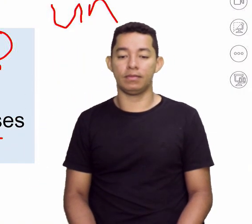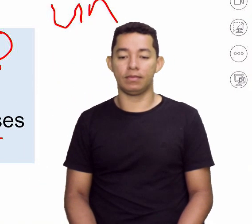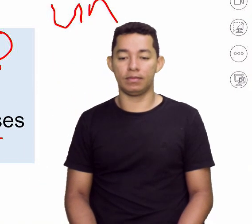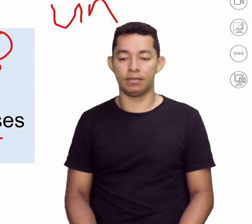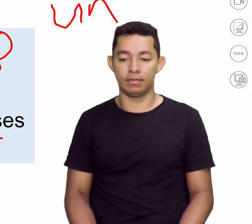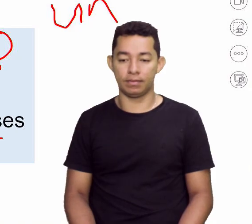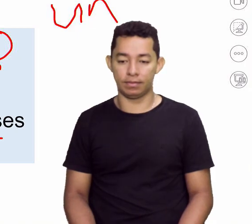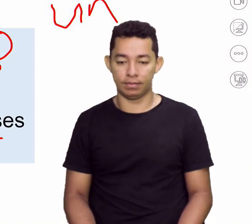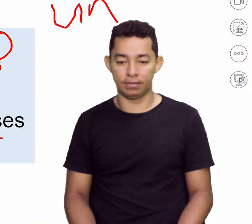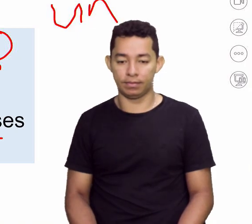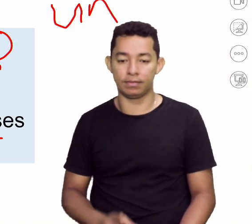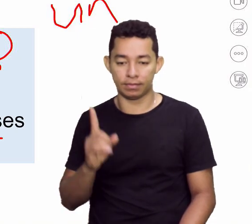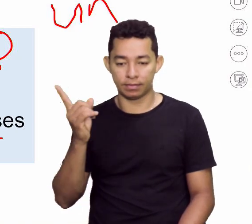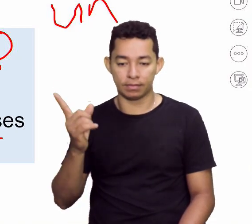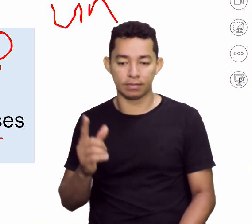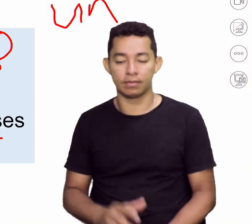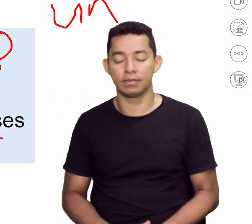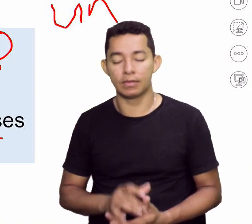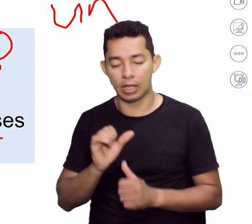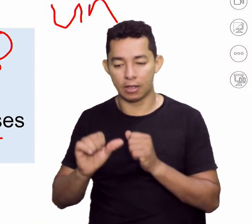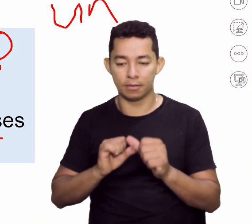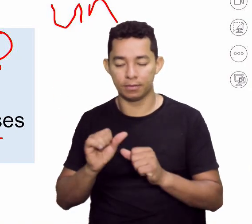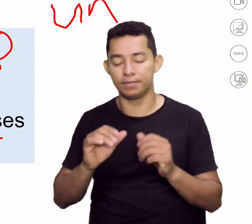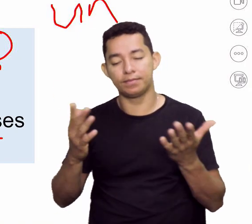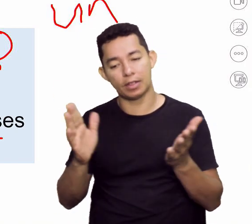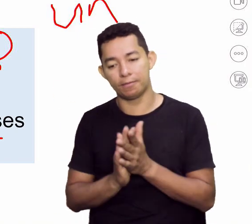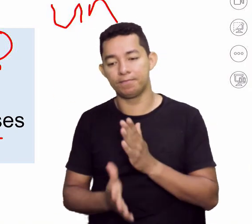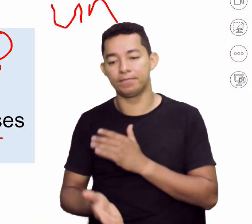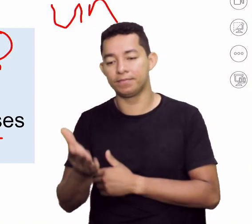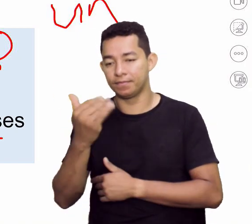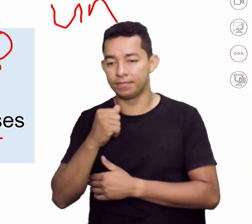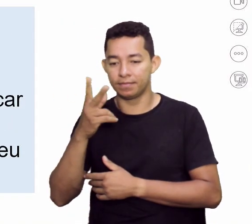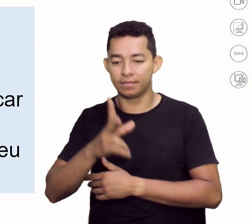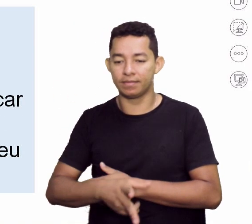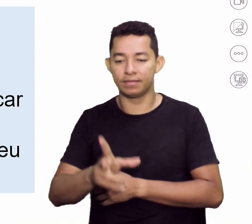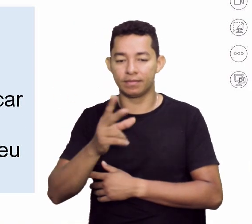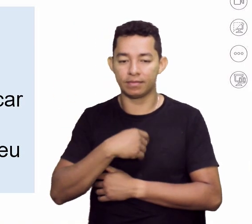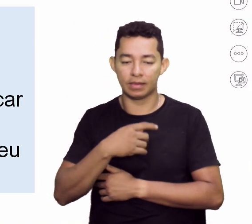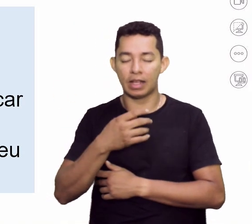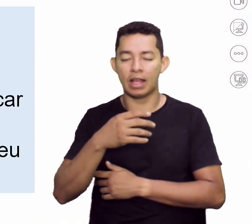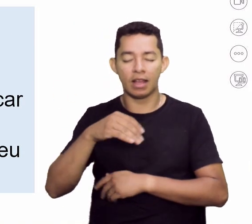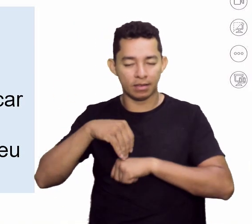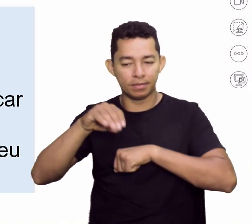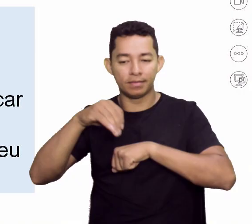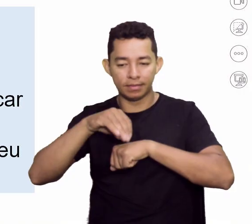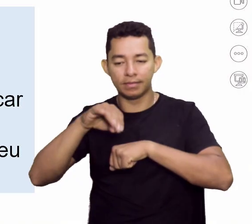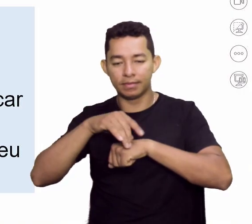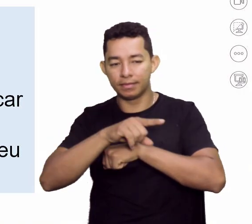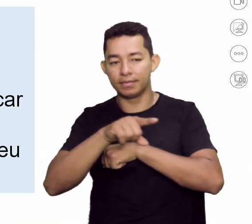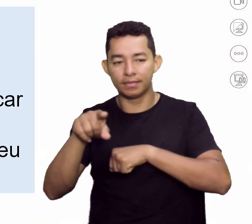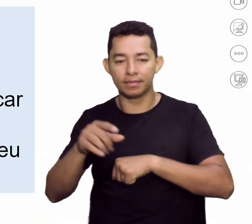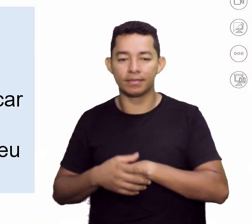o M, desse caso aí, né? Então, vamos seguindo, que eu estou só dando pistas.